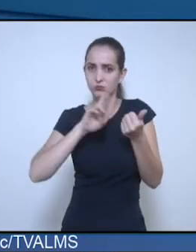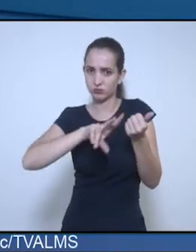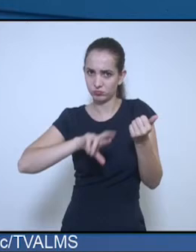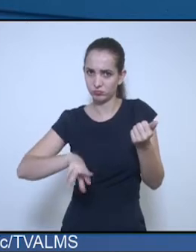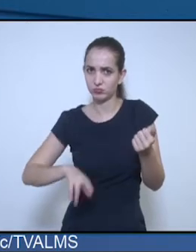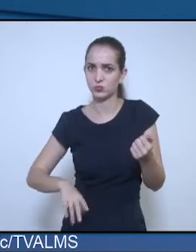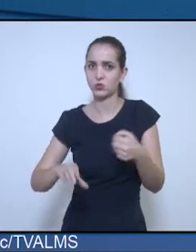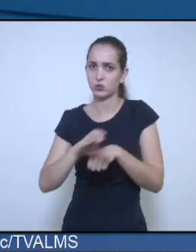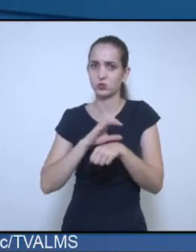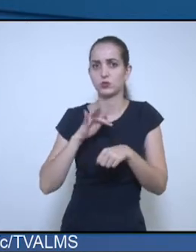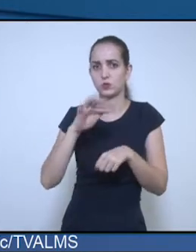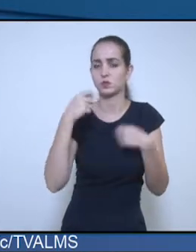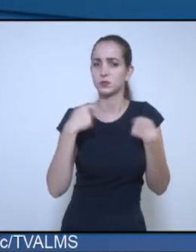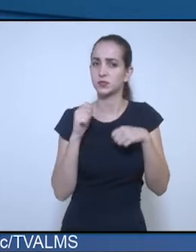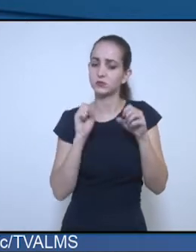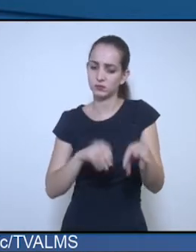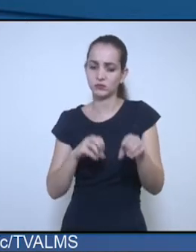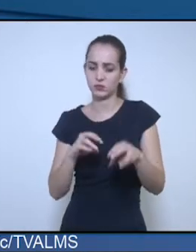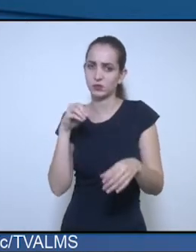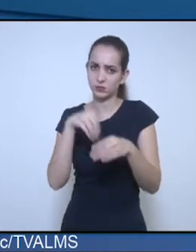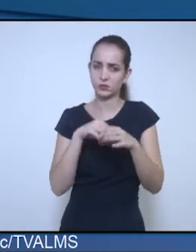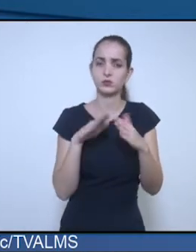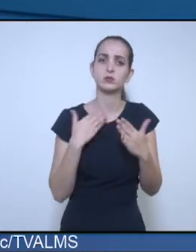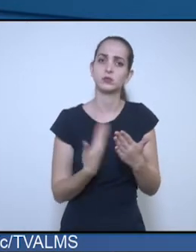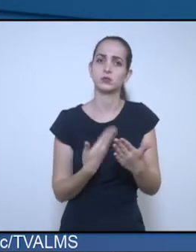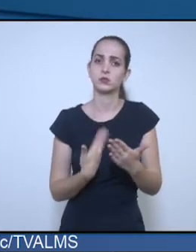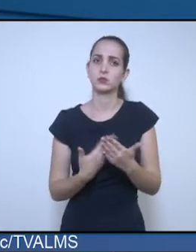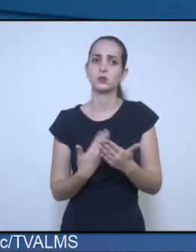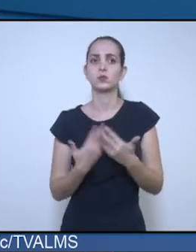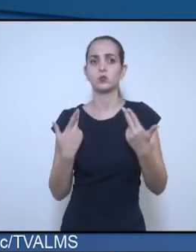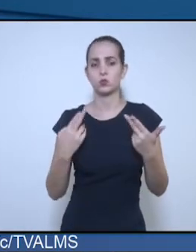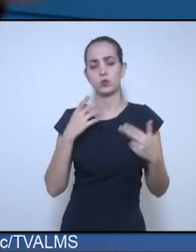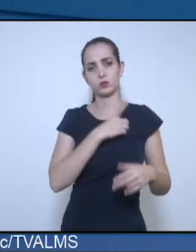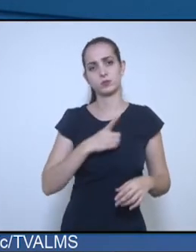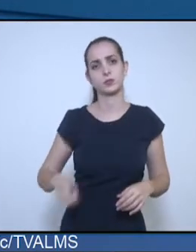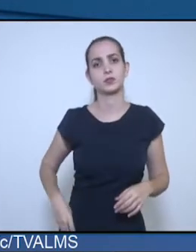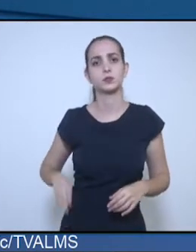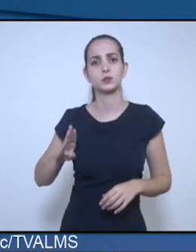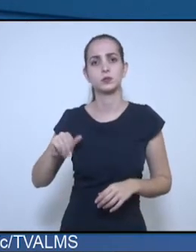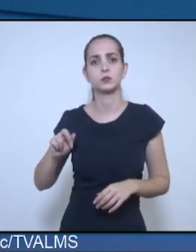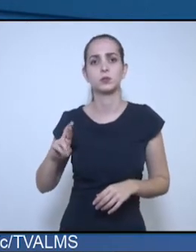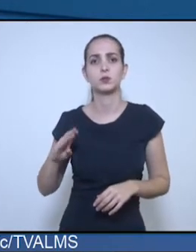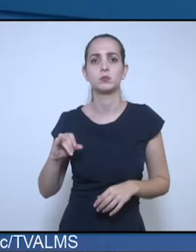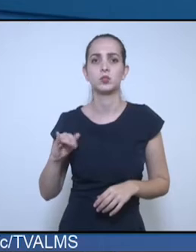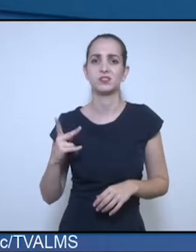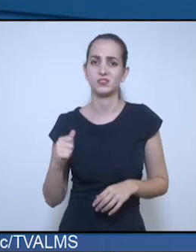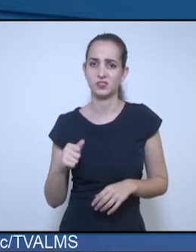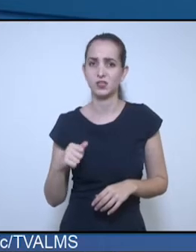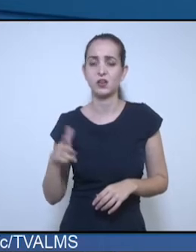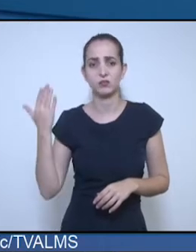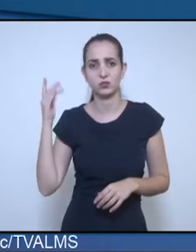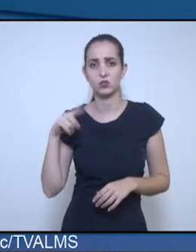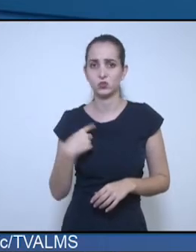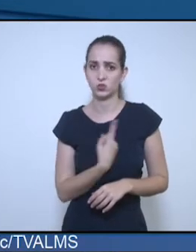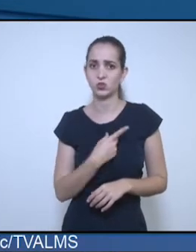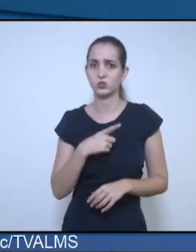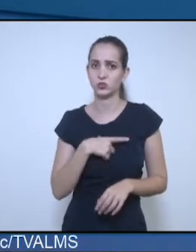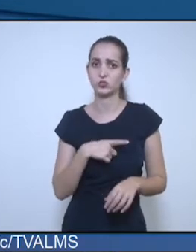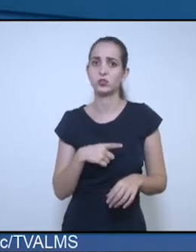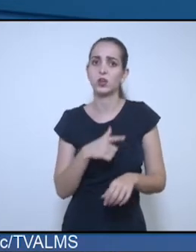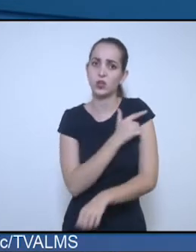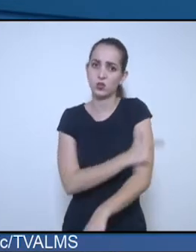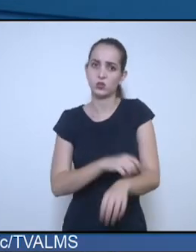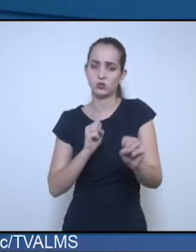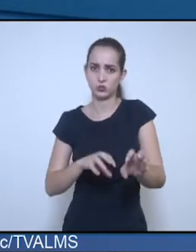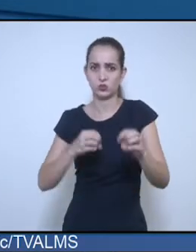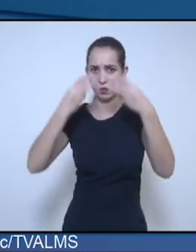aplicada nas escolas. Disse bem o deputado Barbosinha que antigamente nós tínhamos nas escolas, nós estudamos educação moral e cívica.